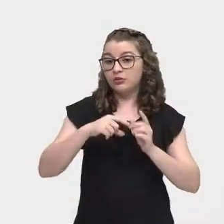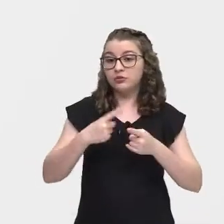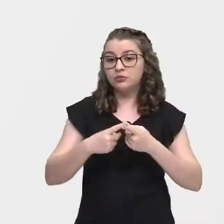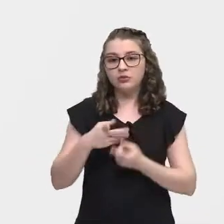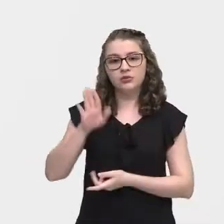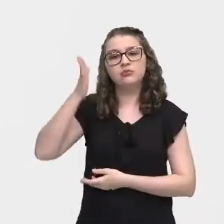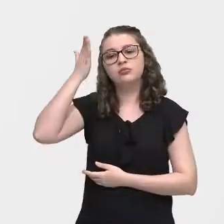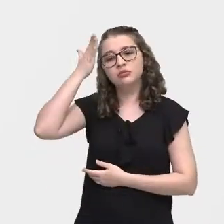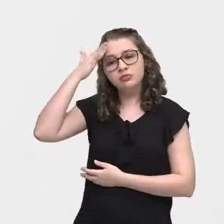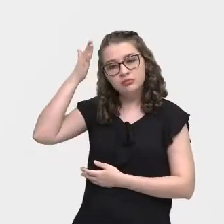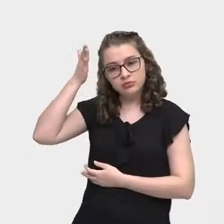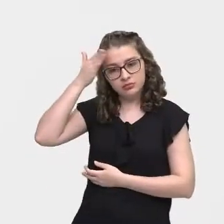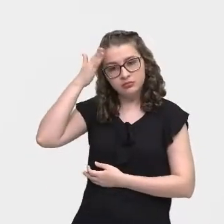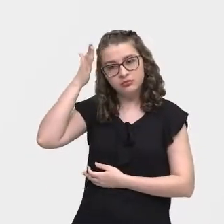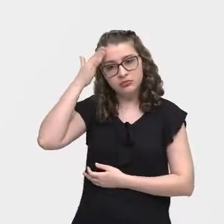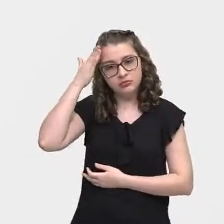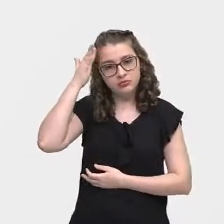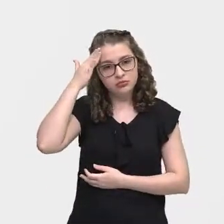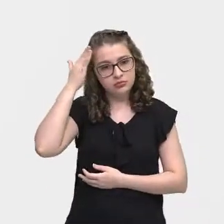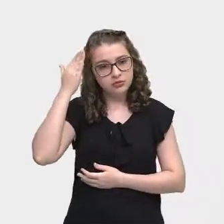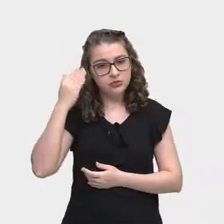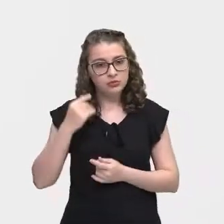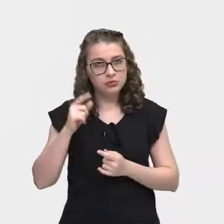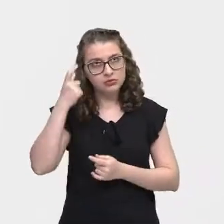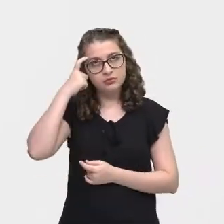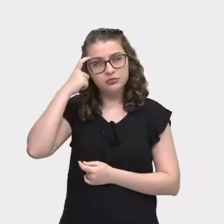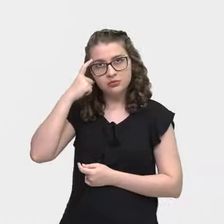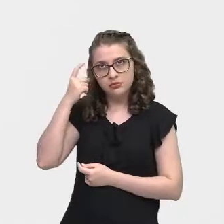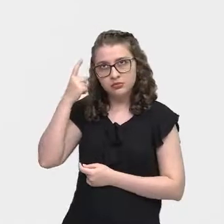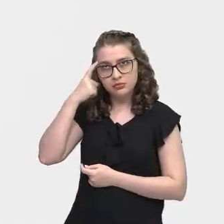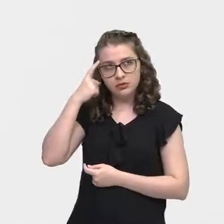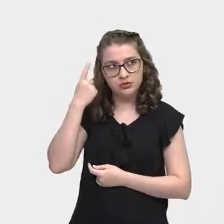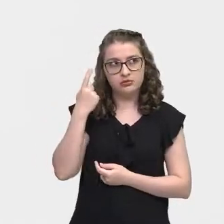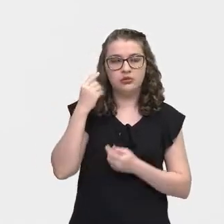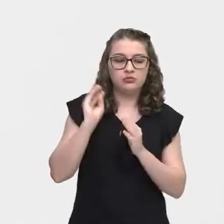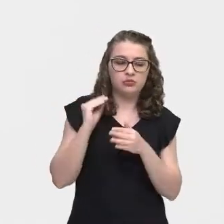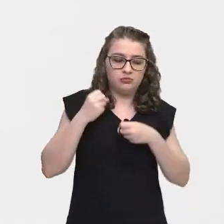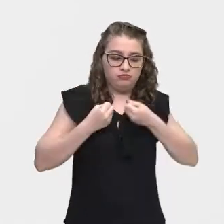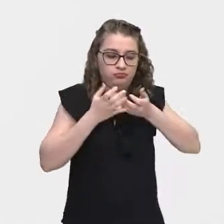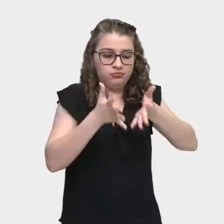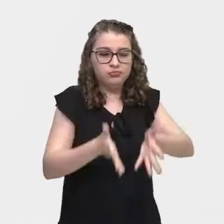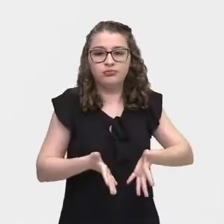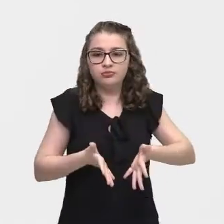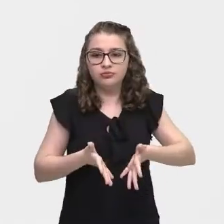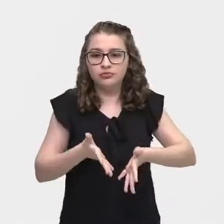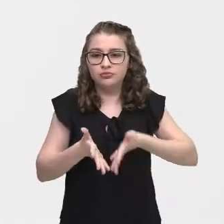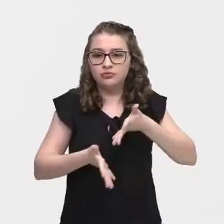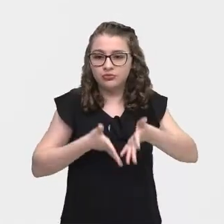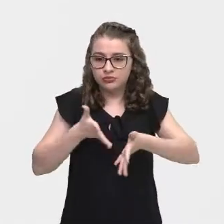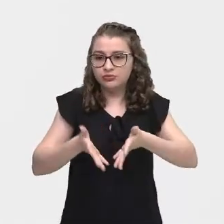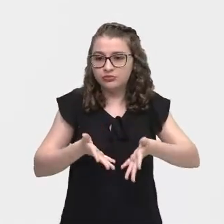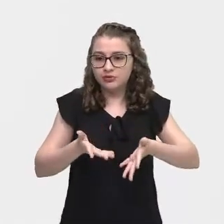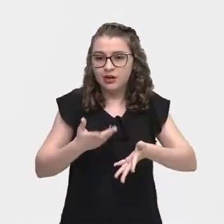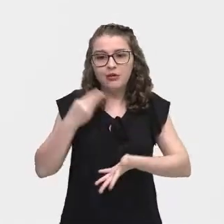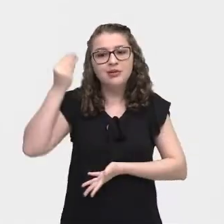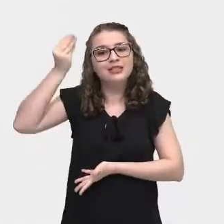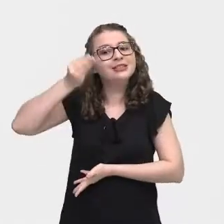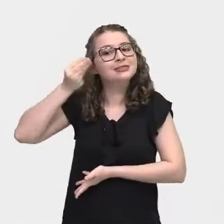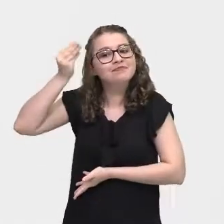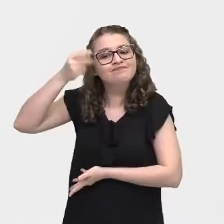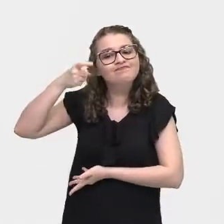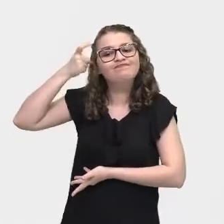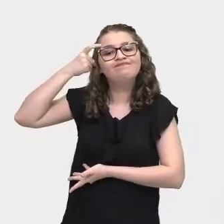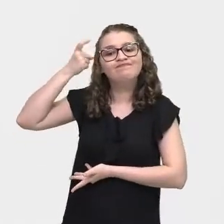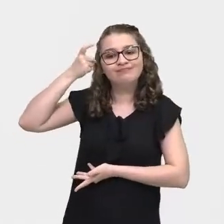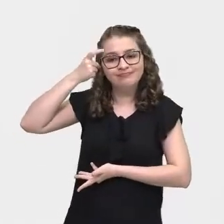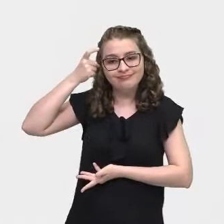saber. Ela sempre é o produto do pensamento. É uma experiência do pensamento. É uma experiência de